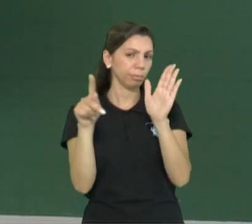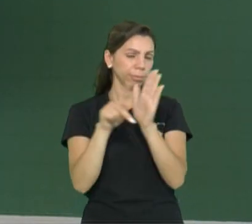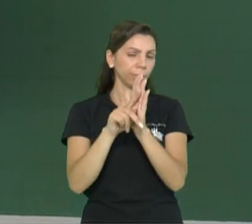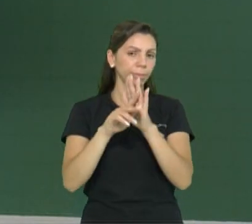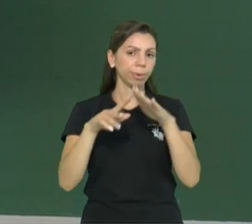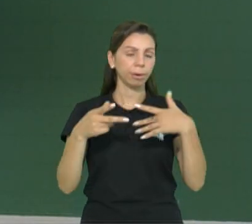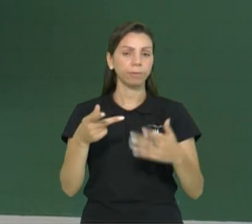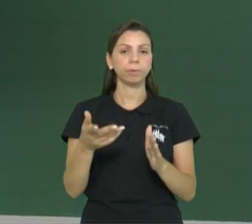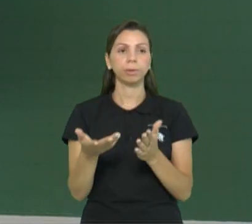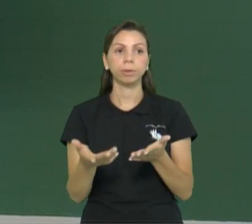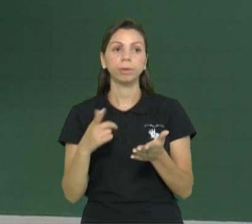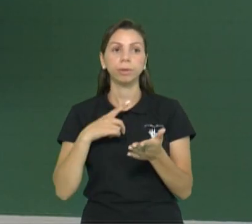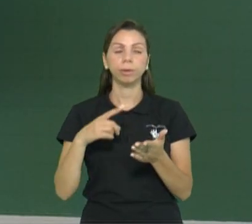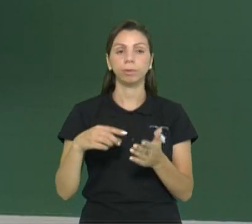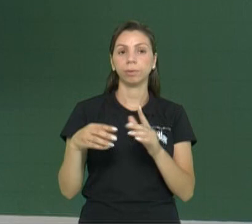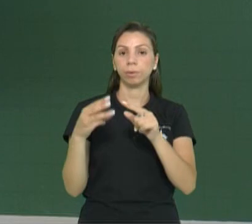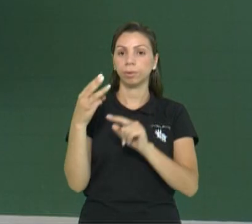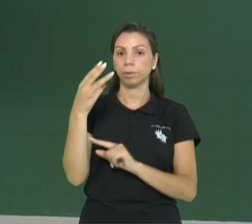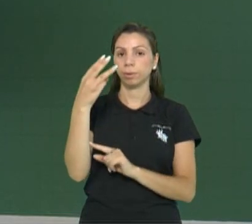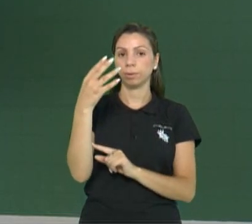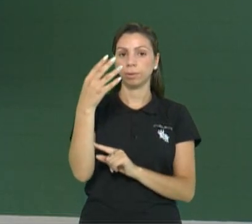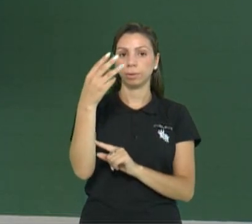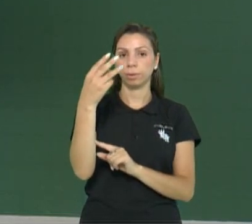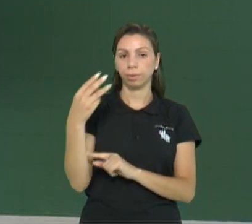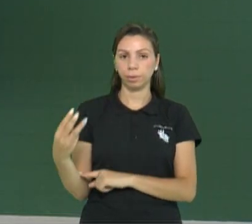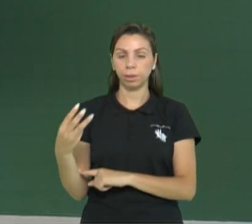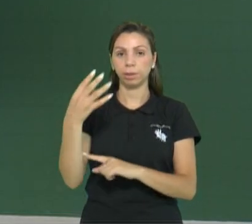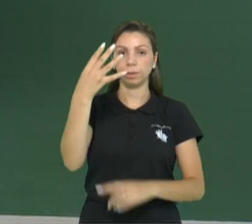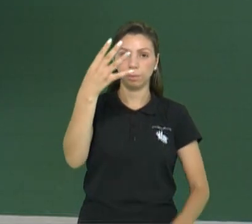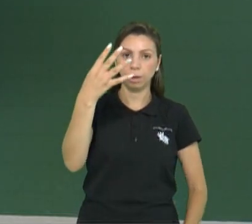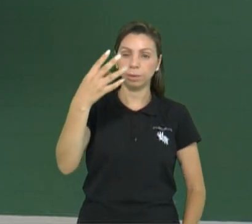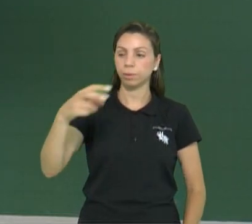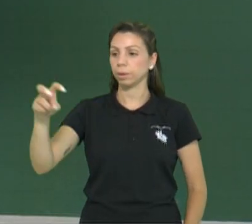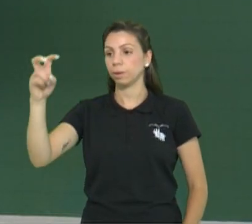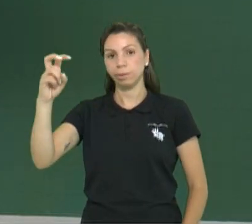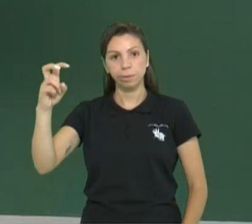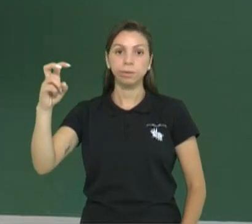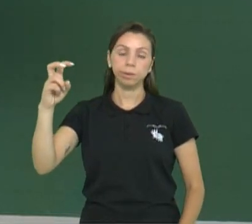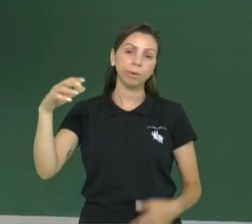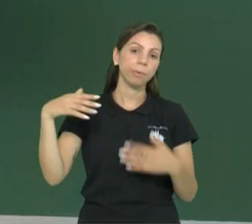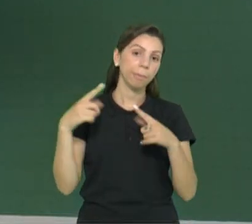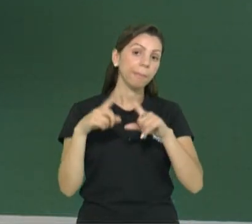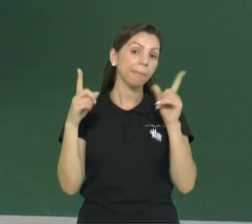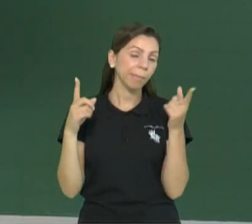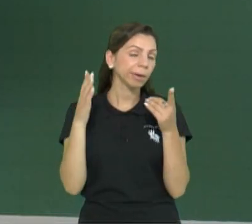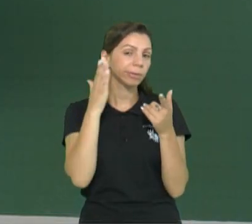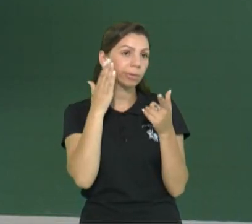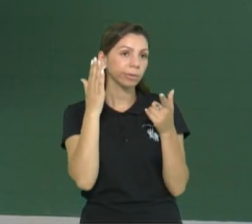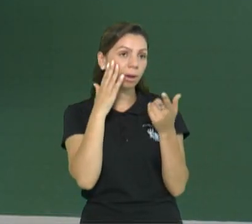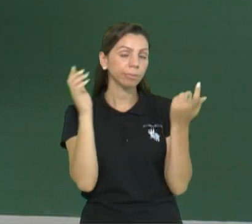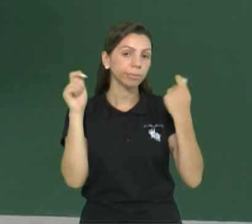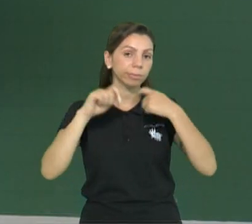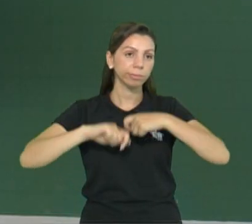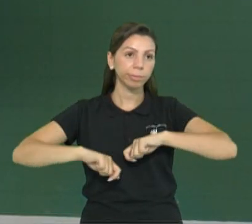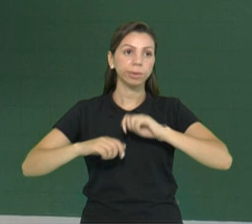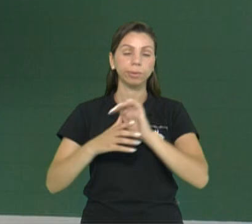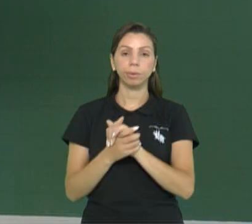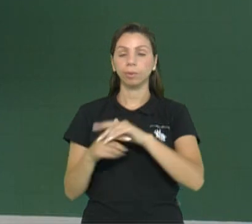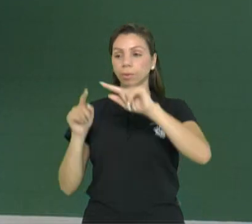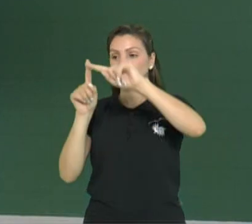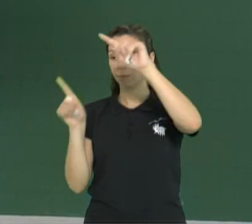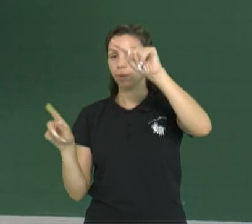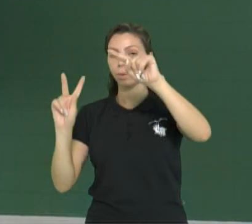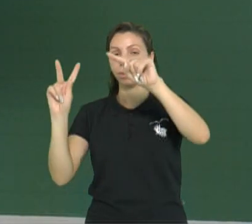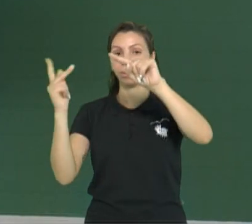catetos é 13 e 4, aqui a gente já sabe que é 5. Mas caso vocês não saibam disso, é só aplicar hipotenusa ao